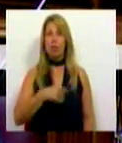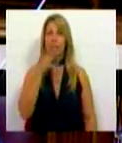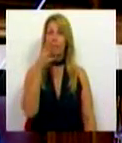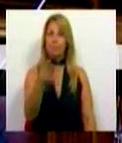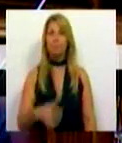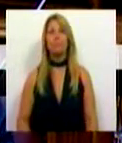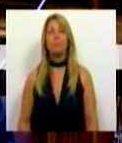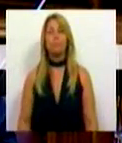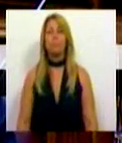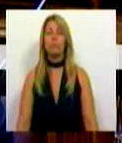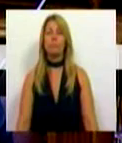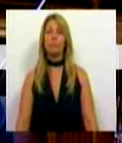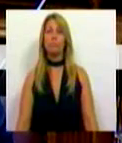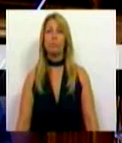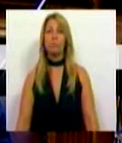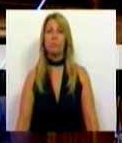seguinte.